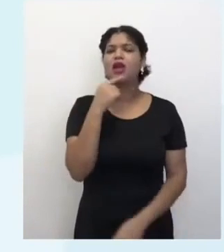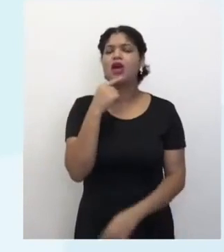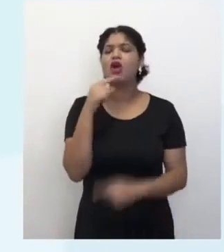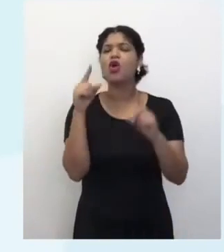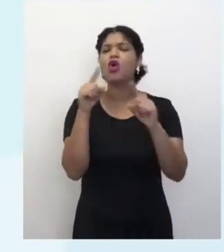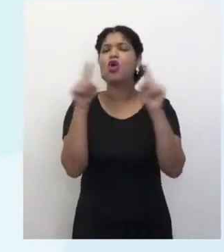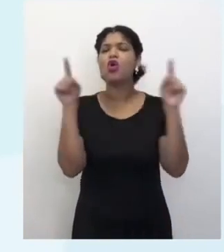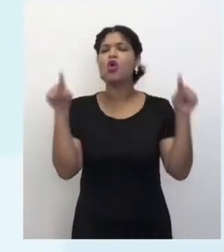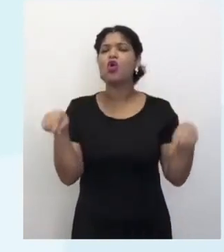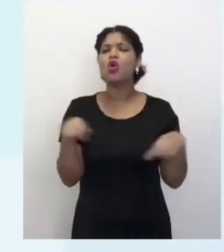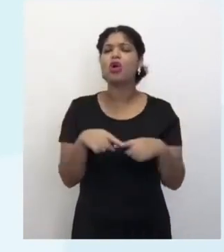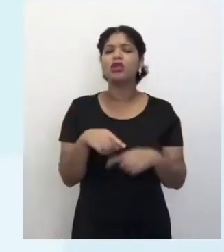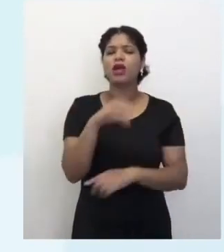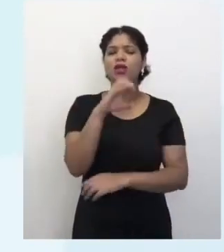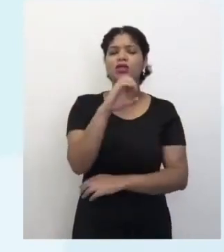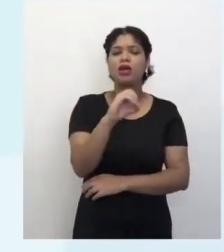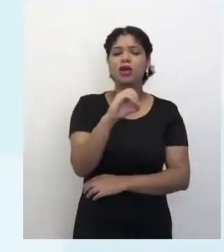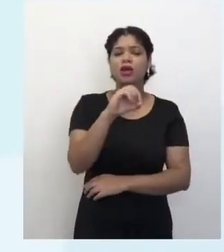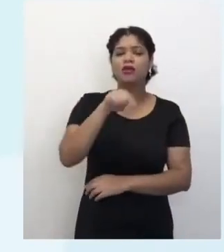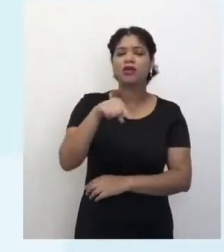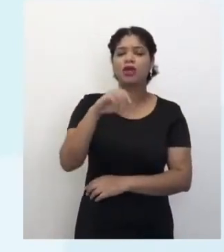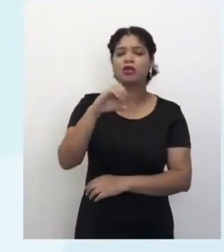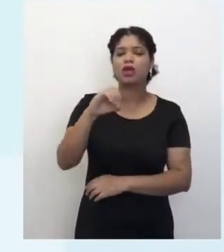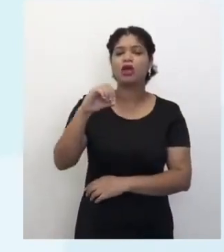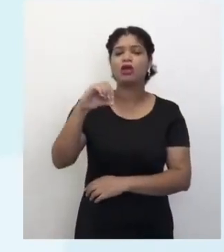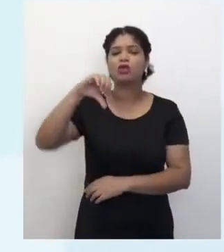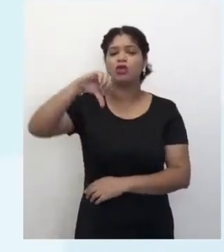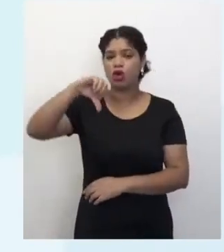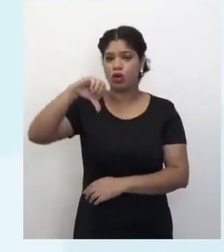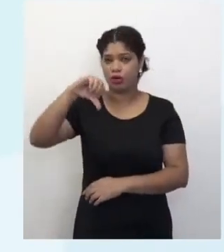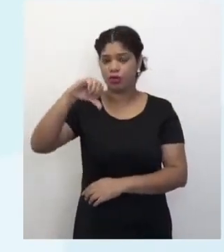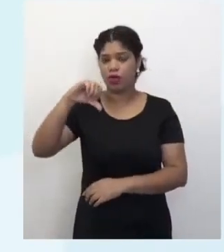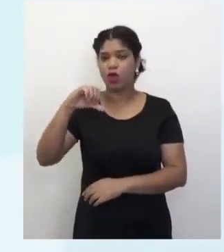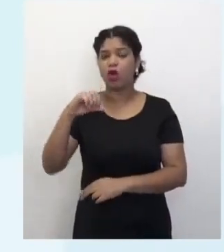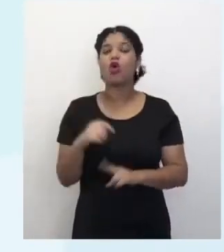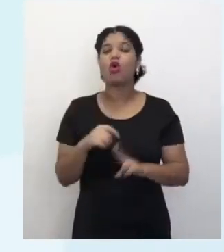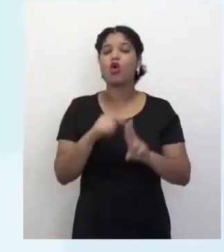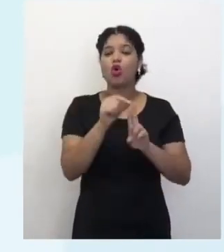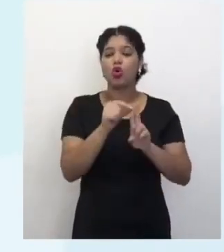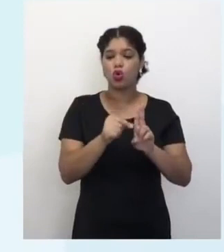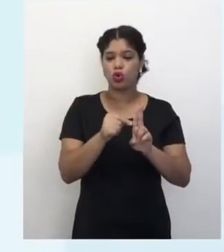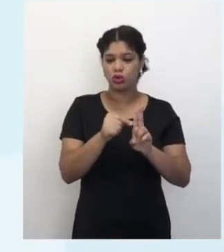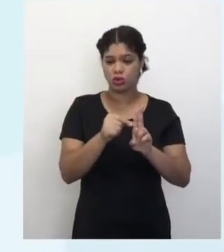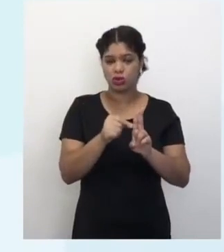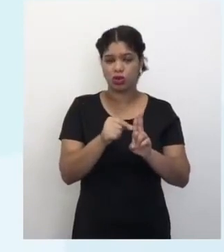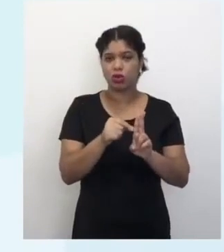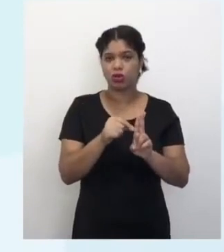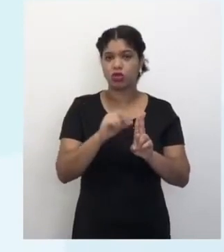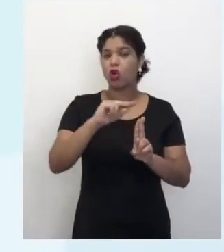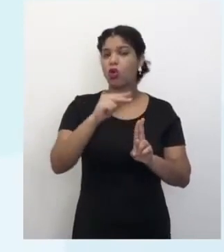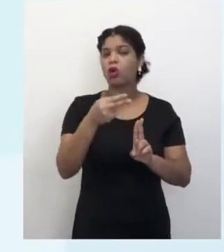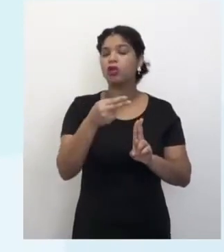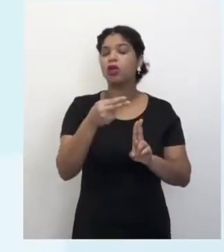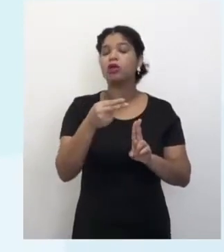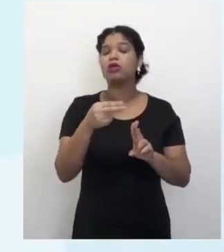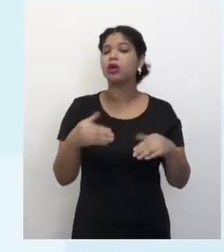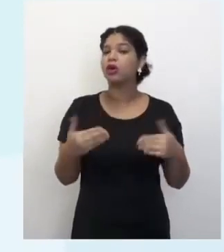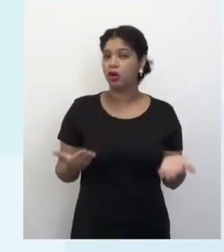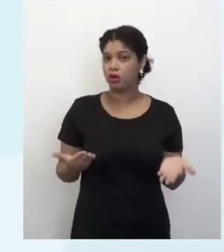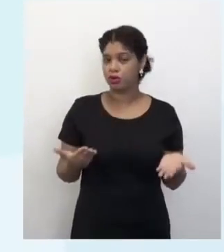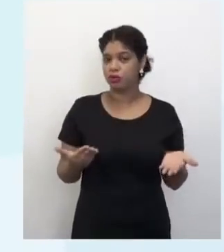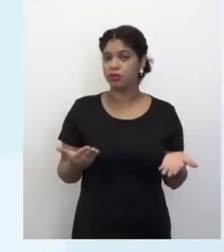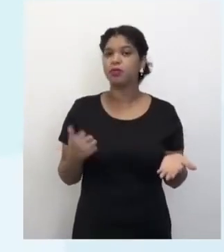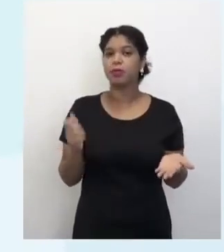0,09 unidades ao quadrado. Eu coloquei unidades ao quadrado porque pode ser metros, centímetros, milímetros, seja lá o que for, tá